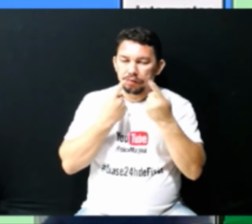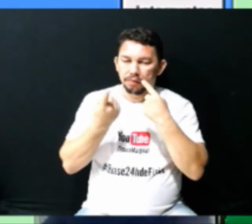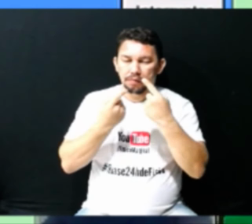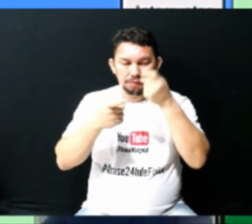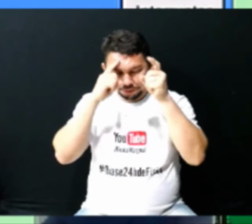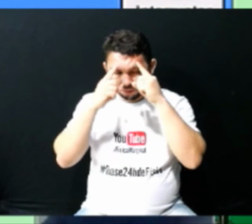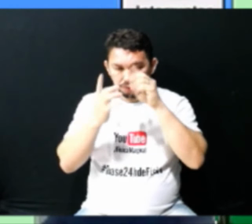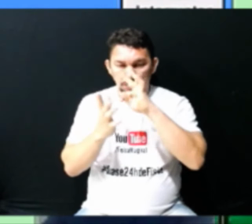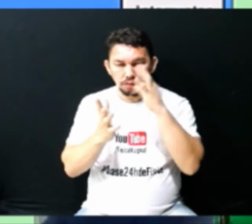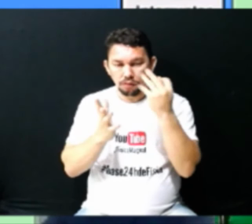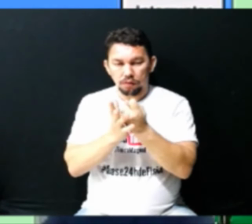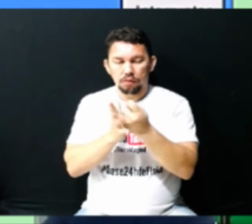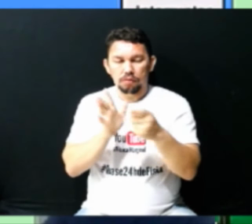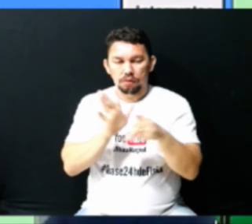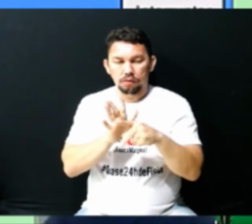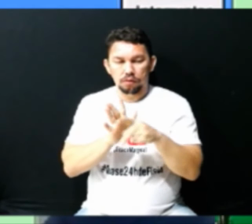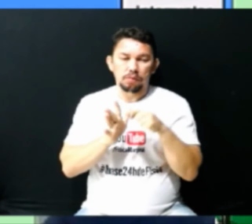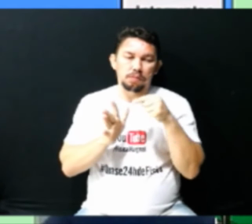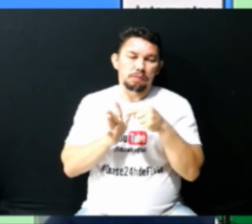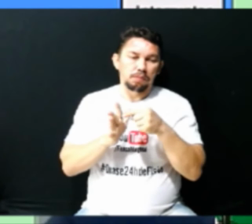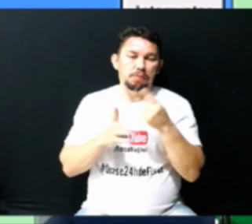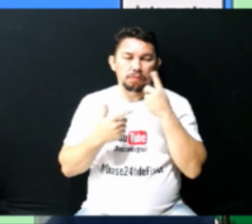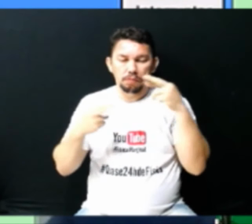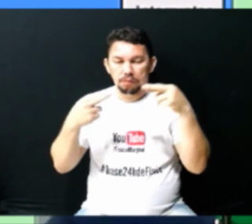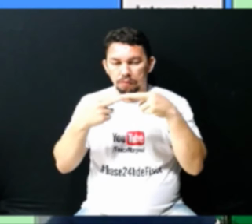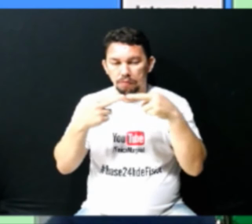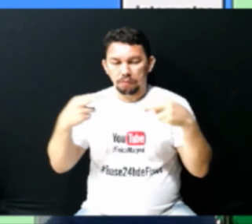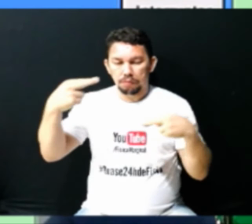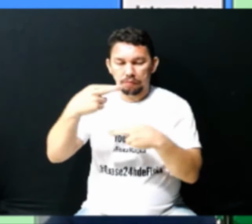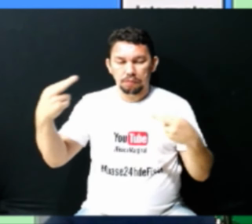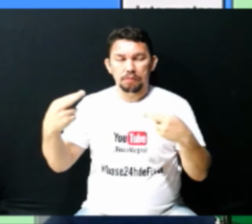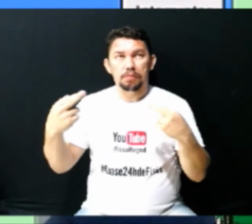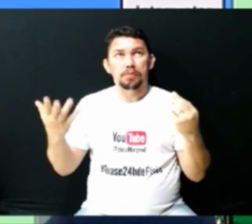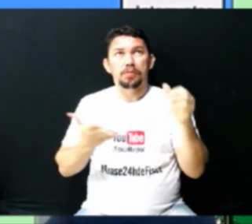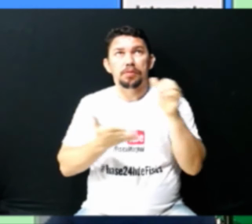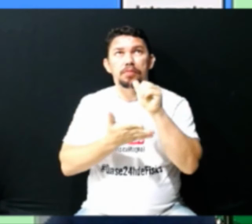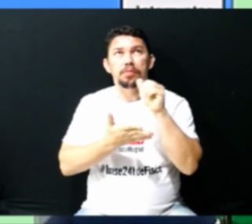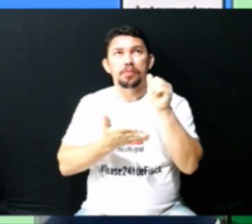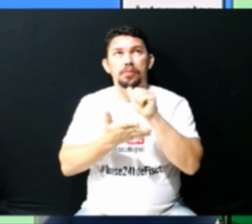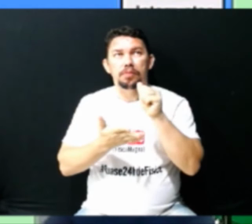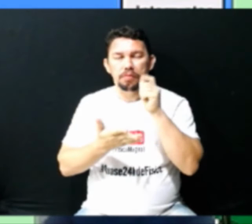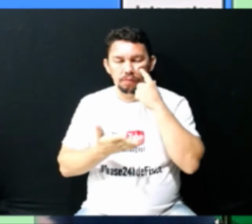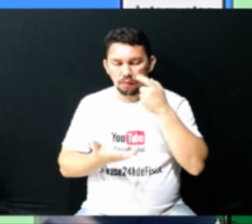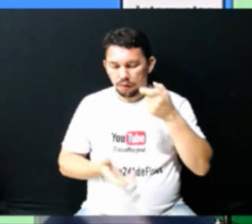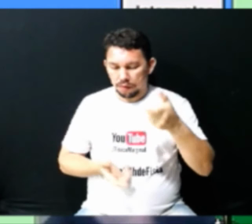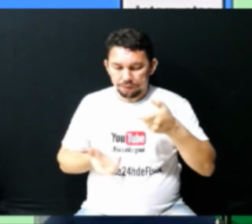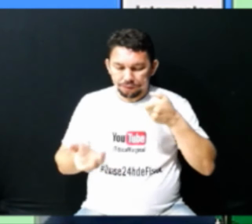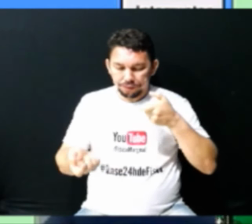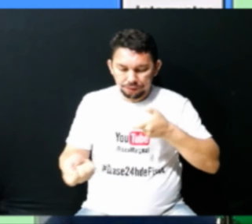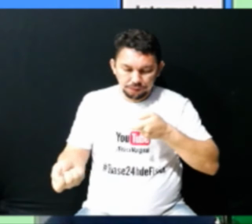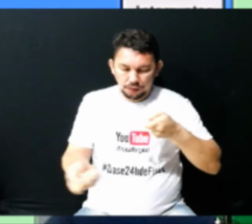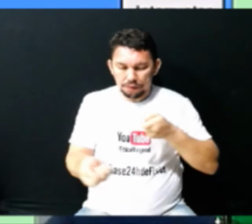do circuito série, paralelo e misto. Então, apaguei aqui o amperímetro que estava ligado errado, o